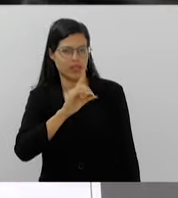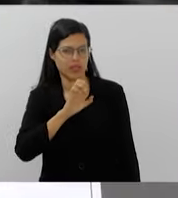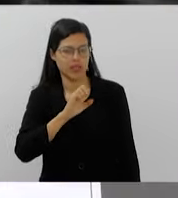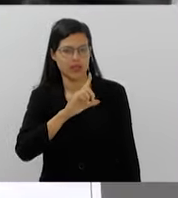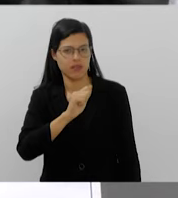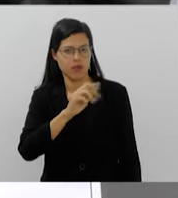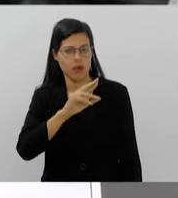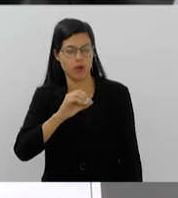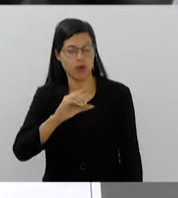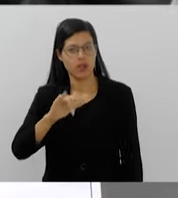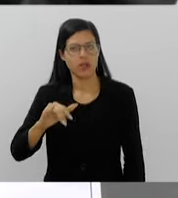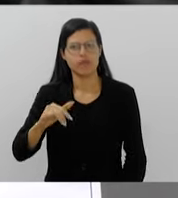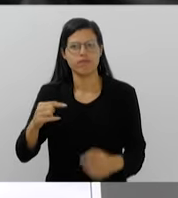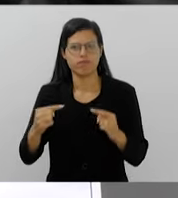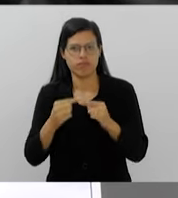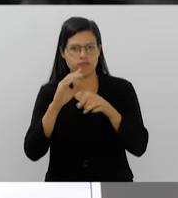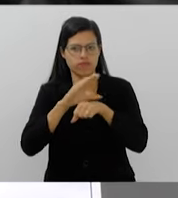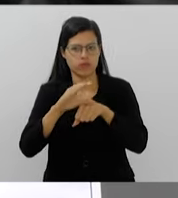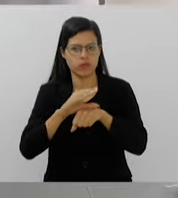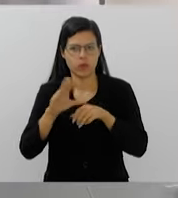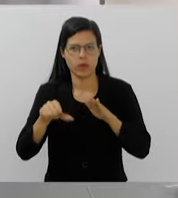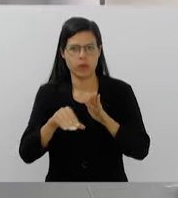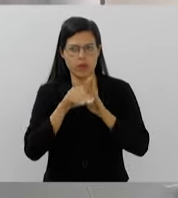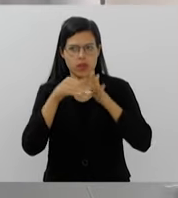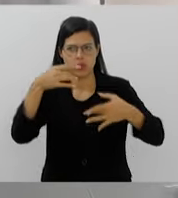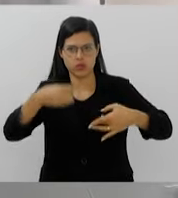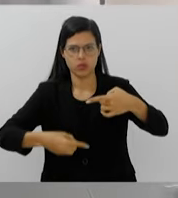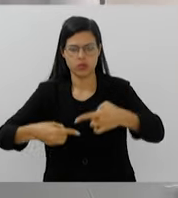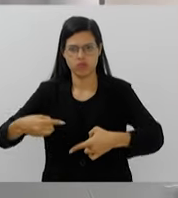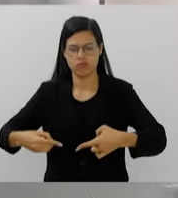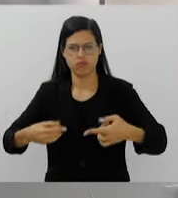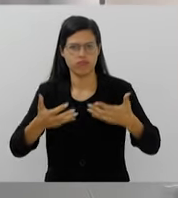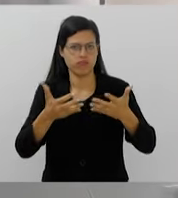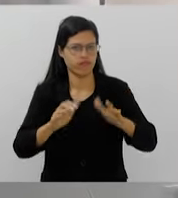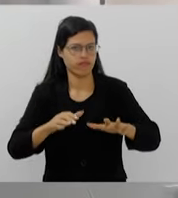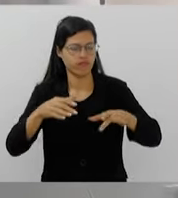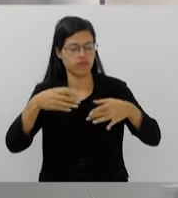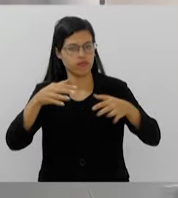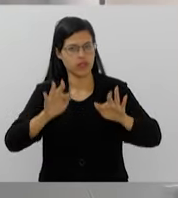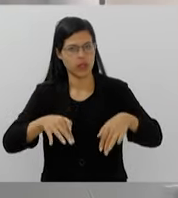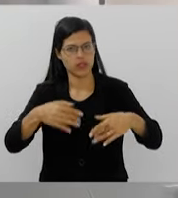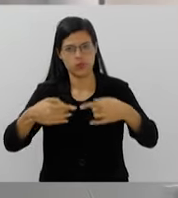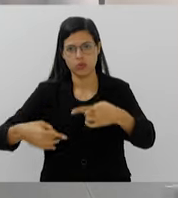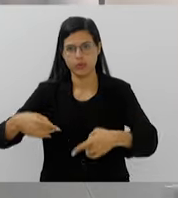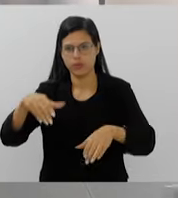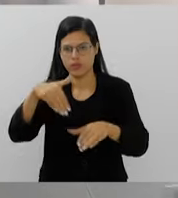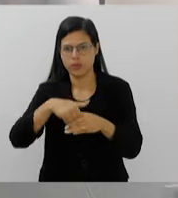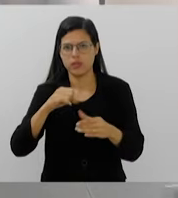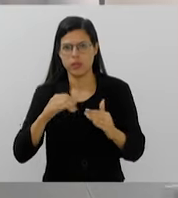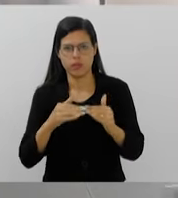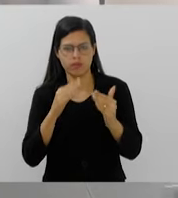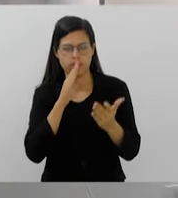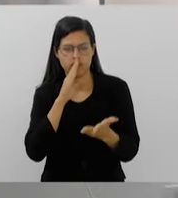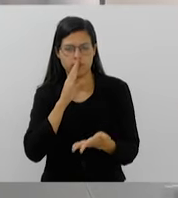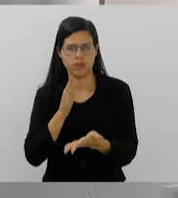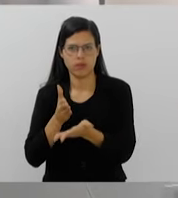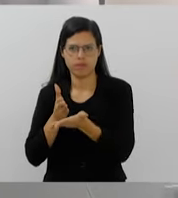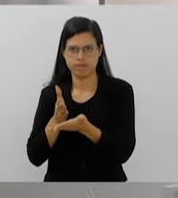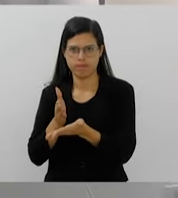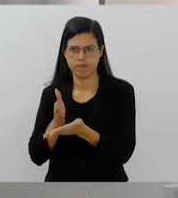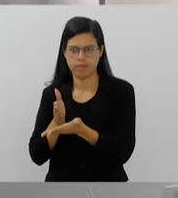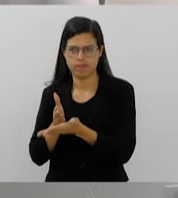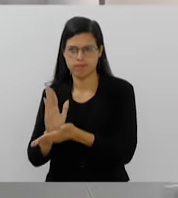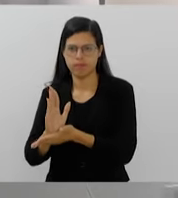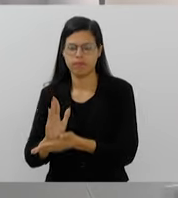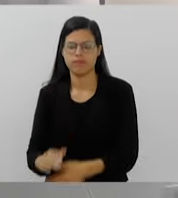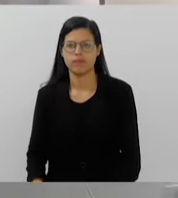pela constitucionalidade com emendas. Em discussão. Não havendo quem queira discutir, encerrada a discussão. Em votação, senhores que aprovam, permaneçam como